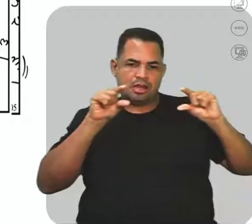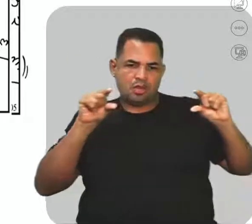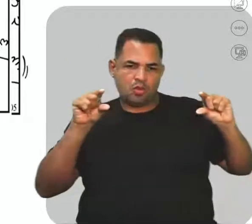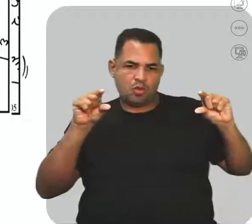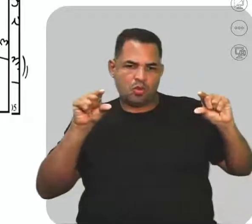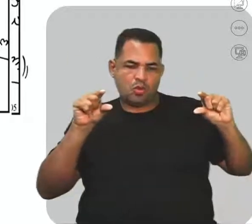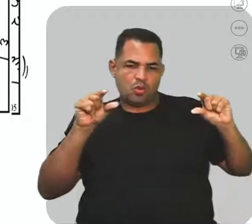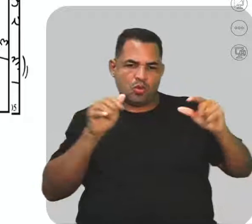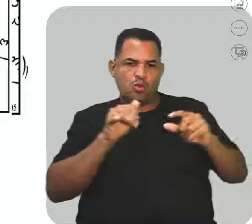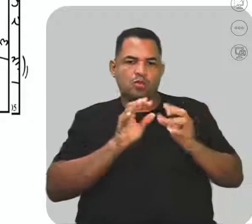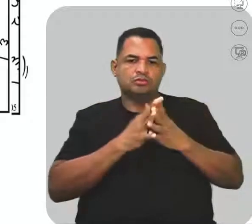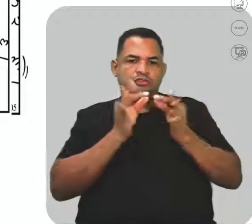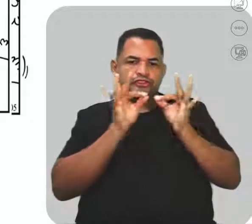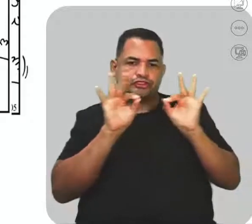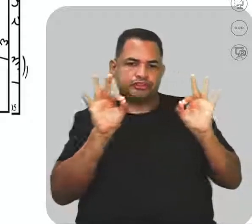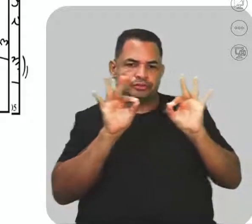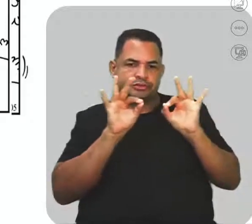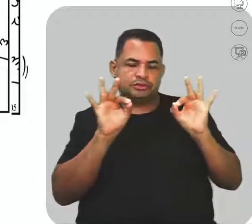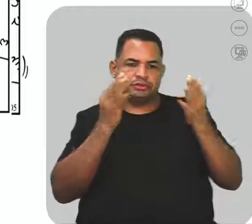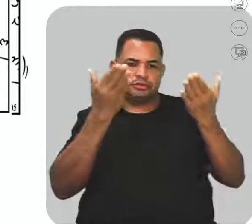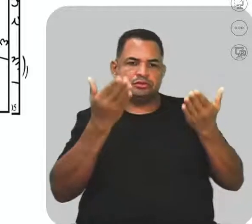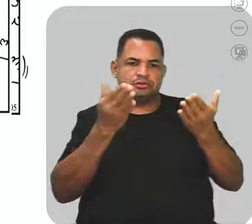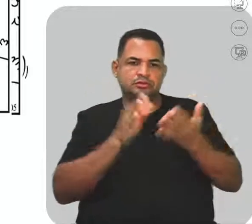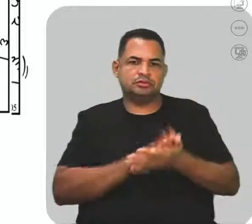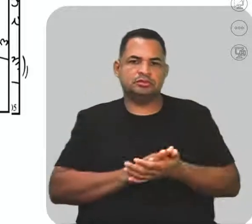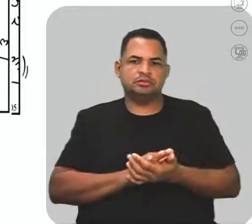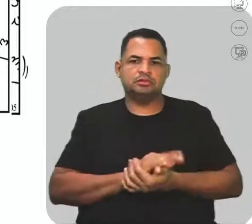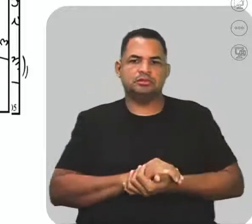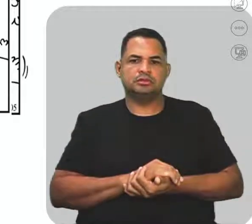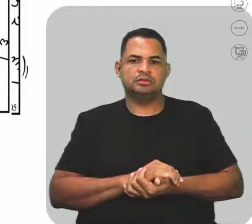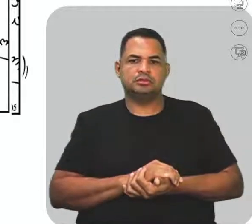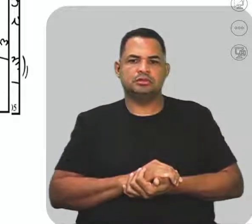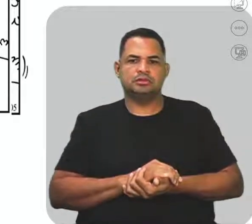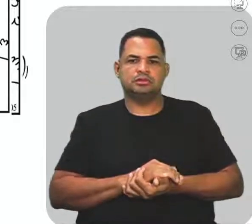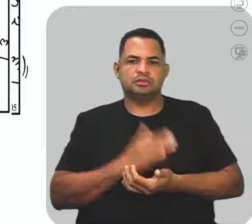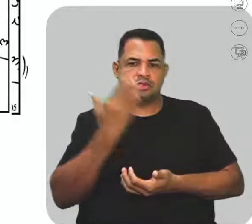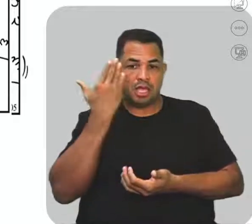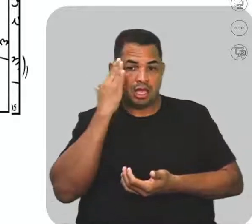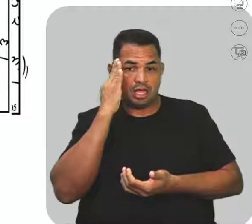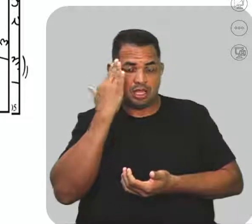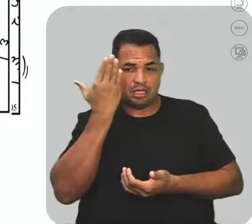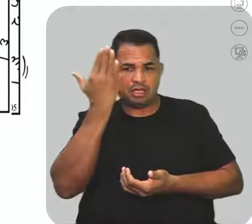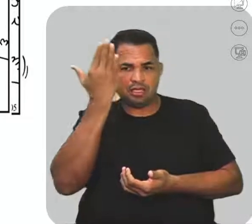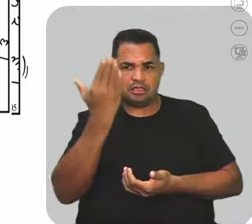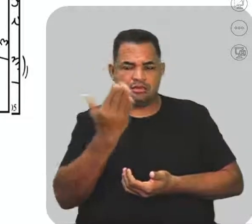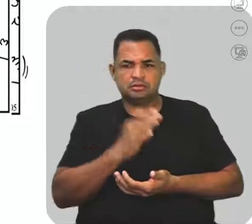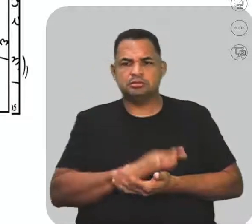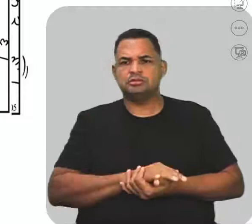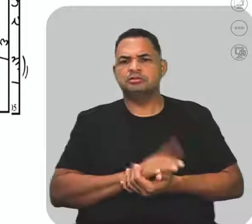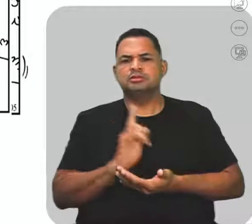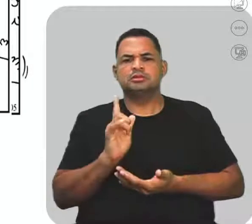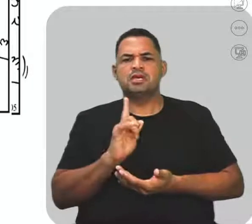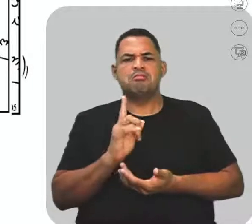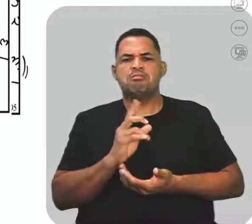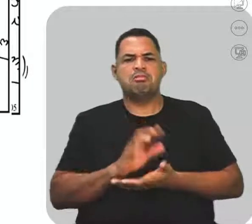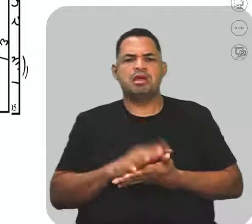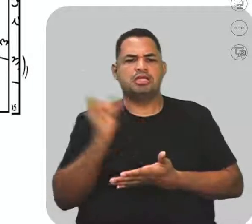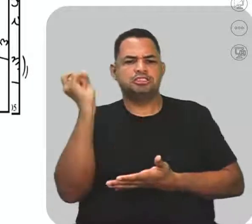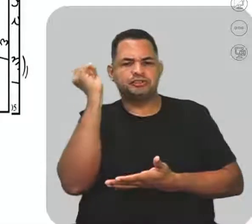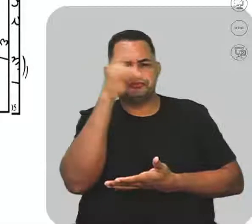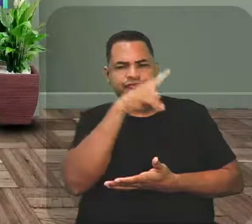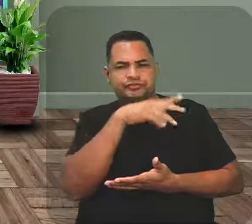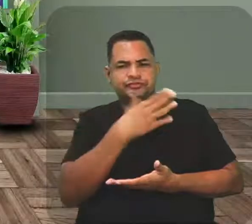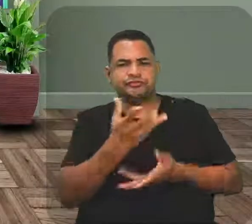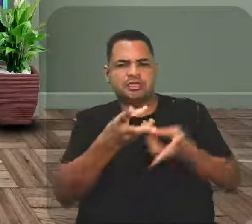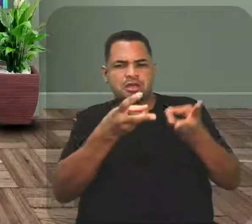não entendeu direito. O verbo aqui é entender, tá? Então, não é muito difícil você